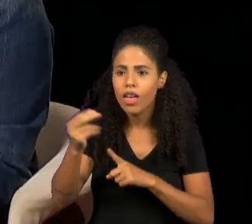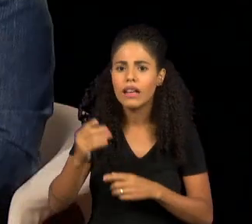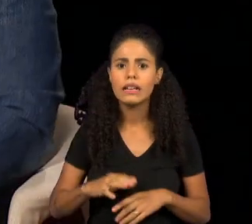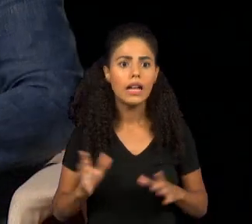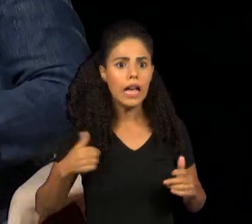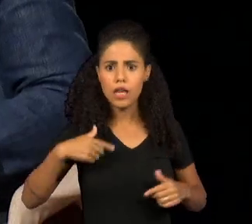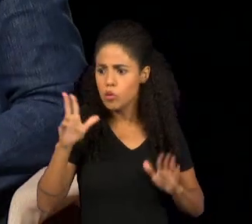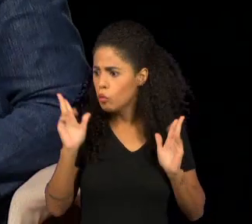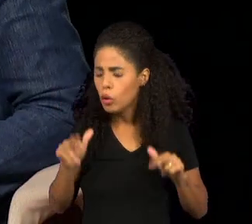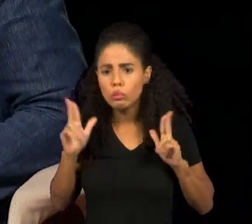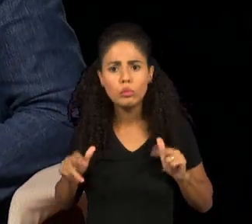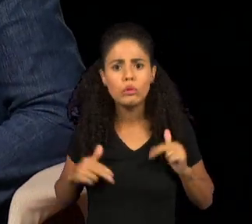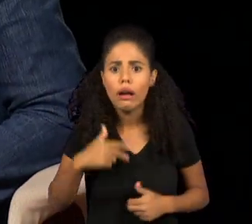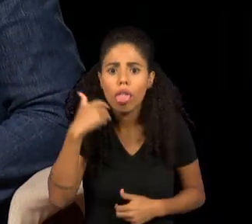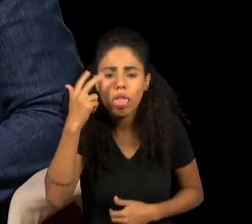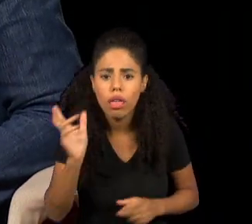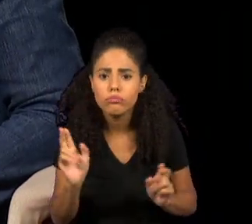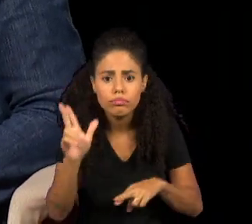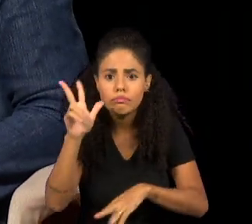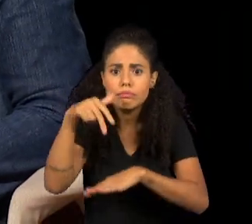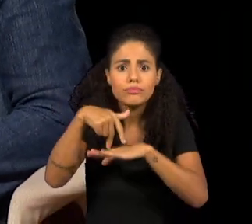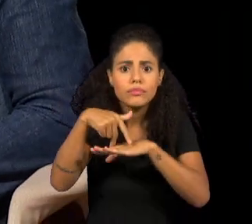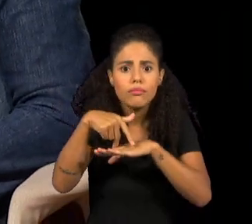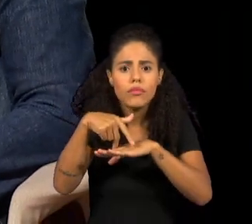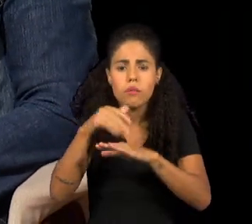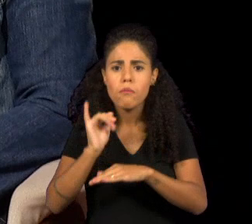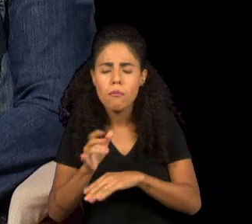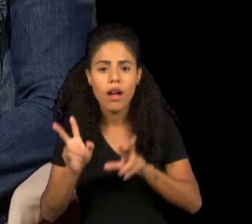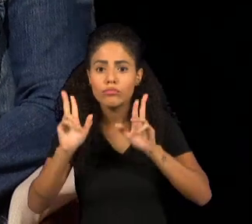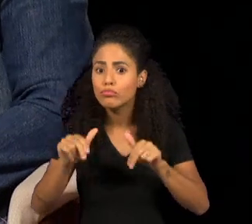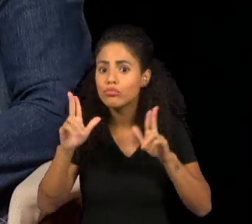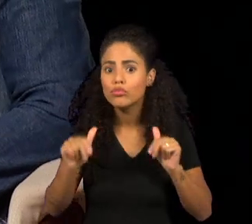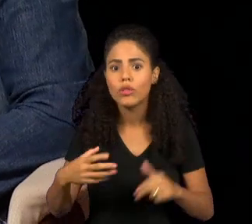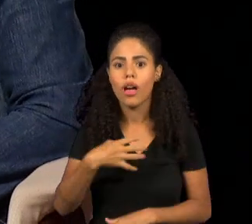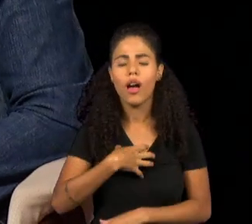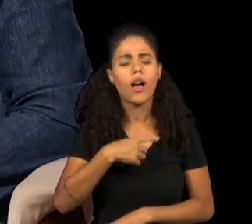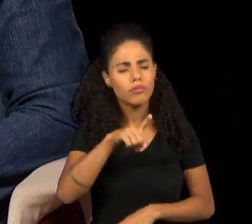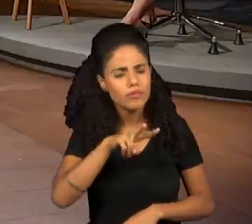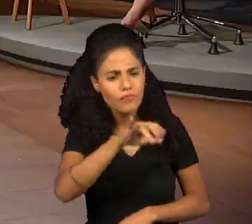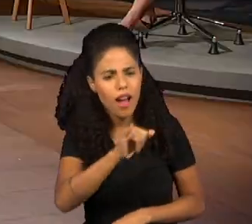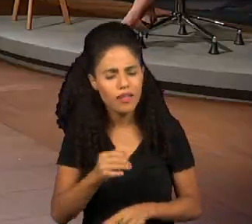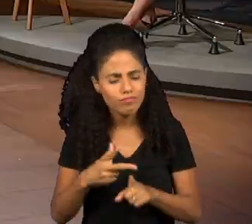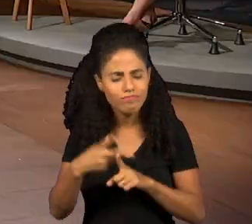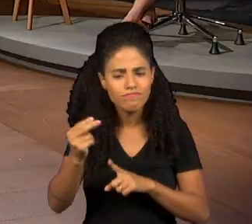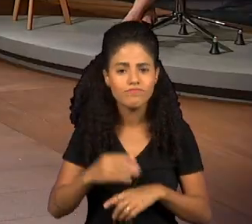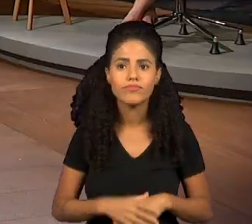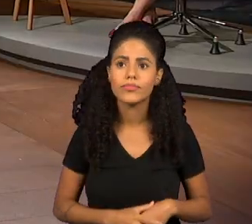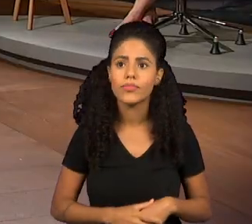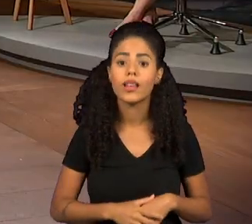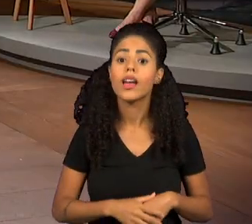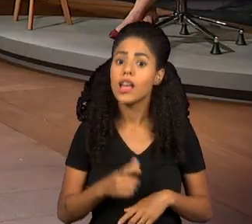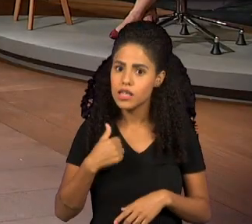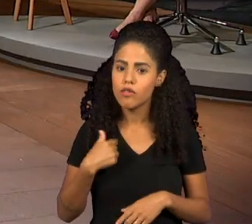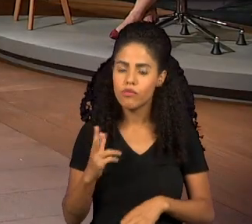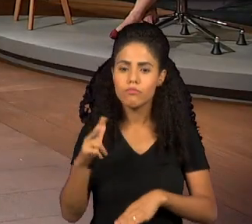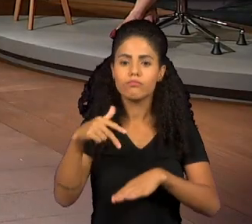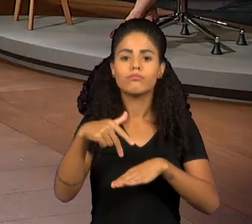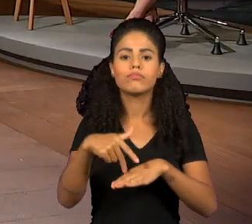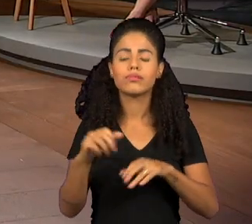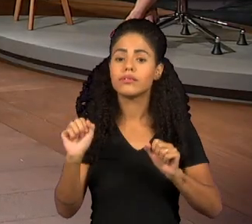palco, eu não tenho ideia do que seja. Ele falou, você vai ganhar. E eu fiz o Santo Inquérito, a